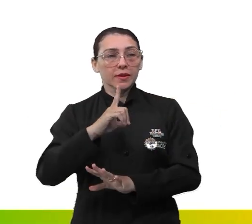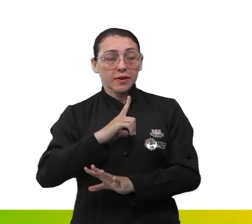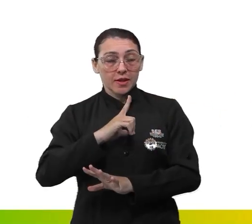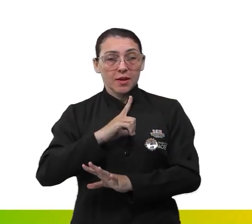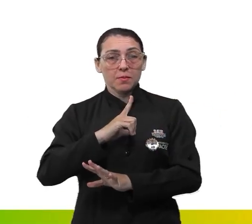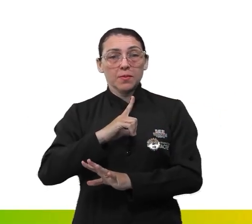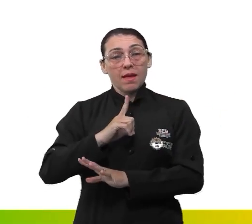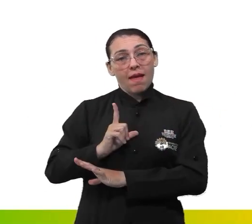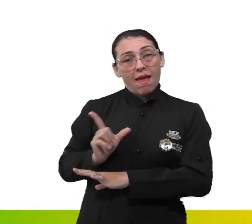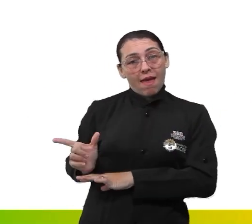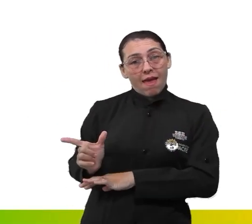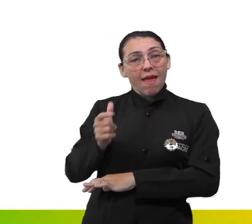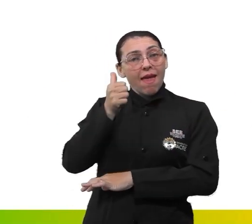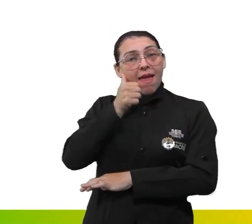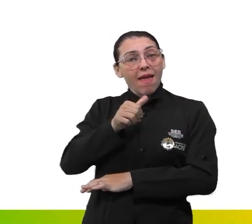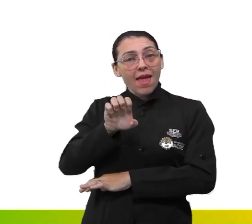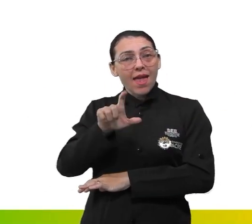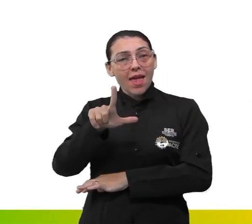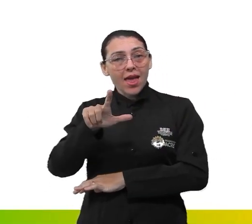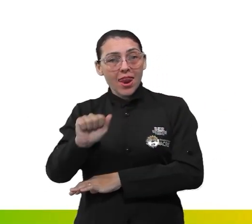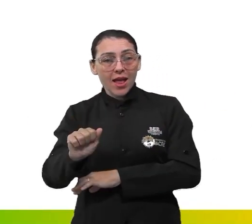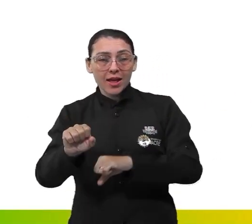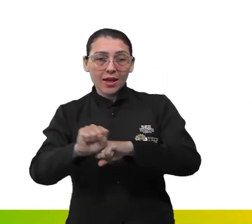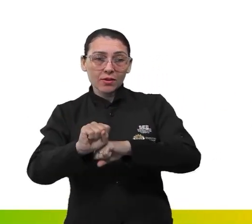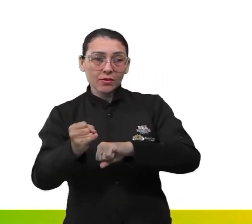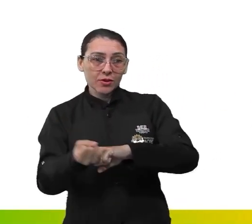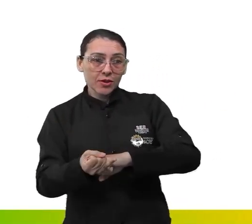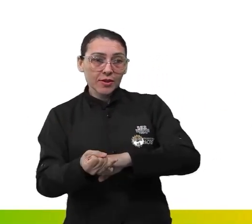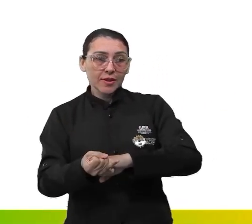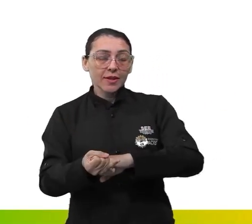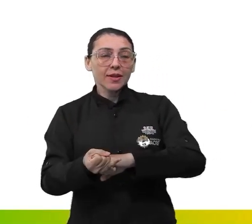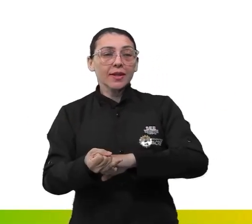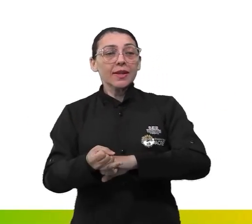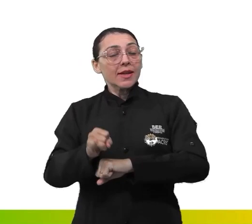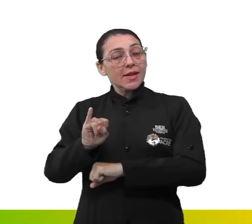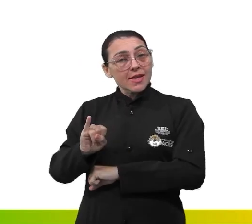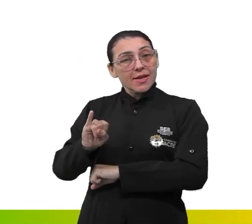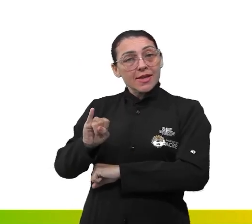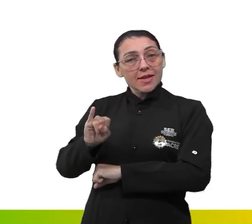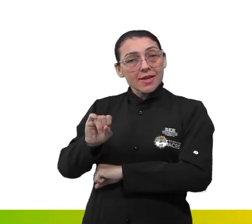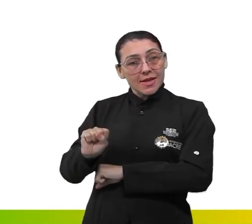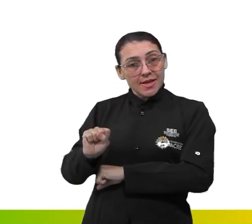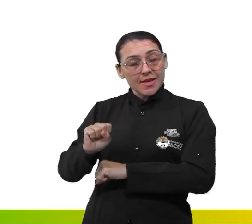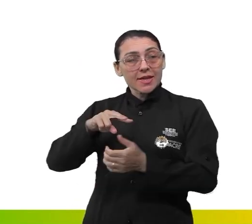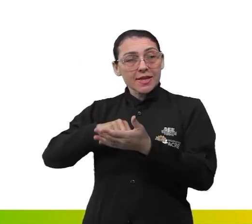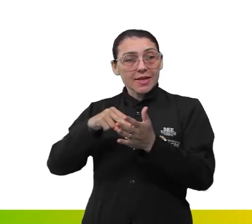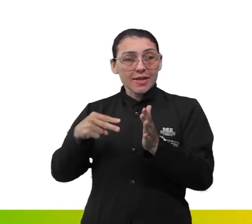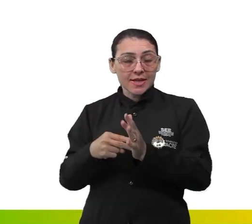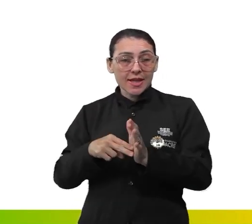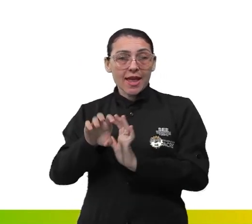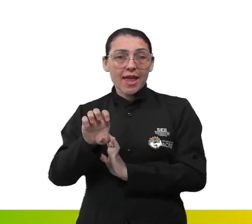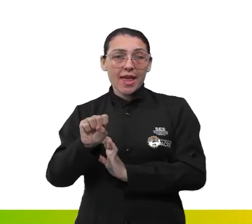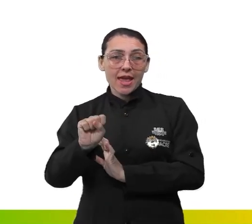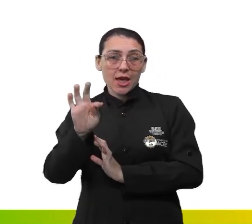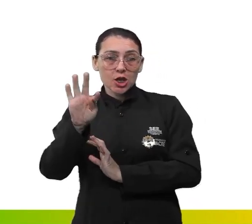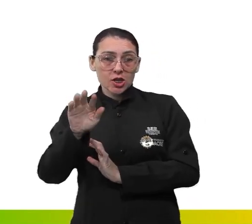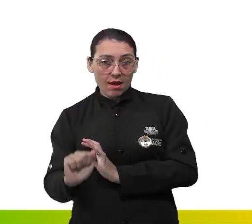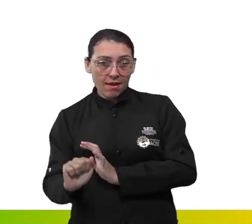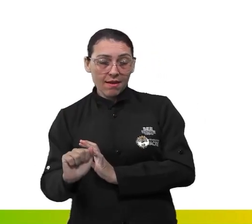she, ela, que é o sujeito, is, she is, no caso, ela